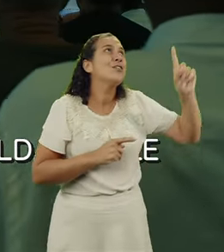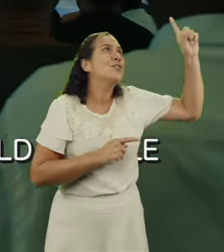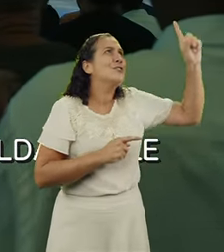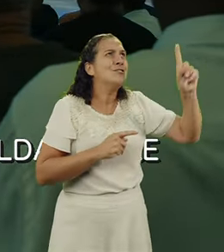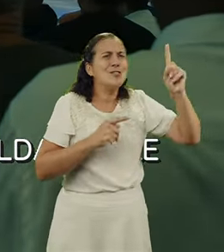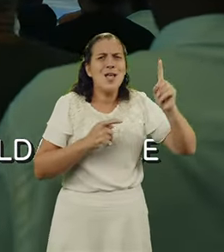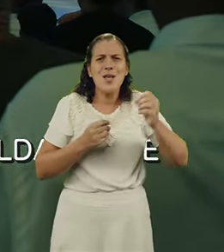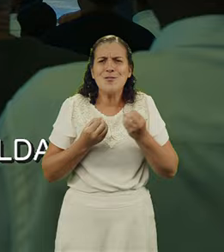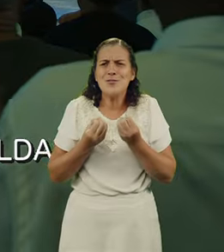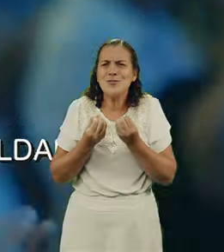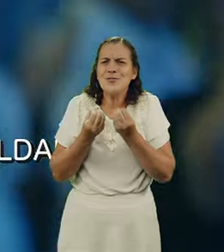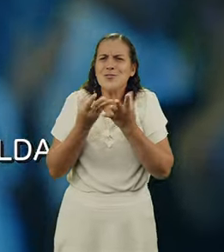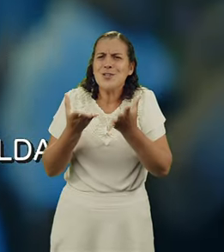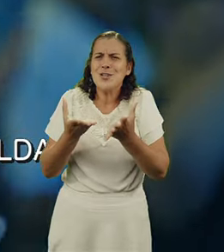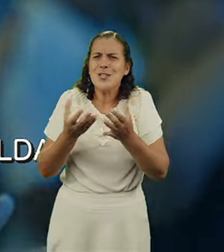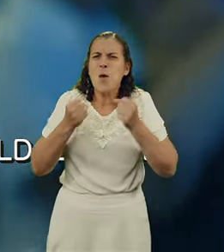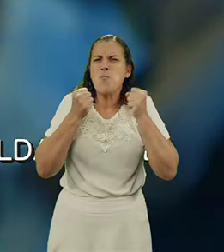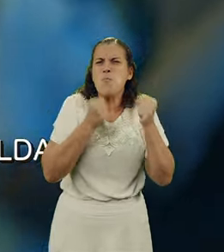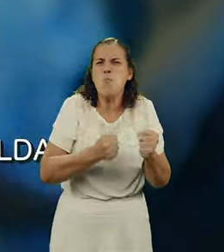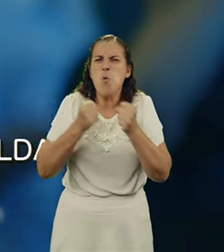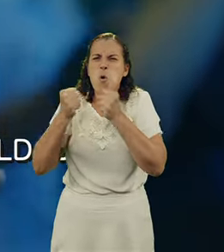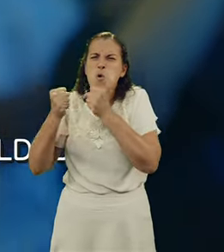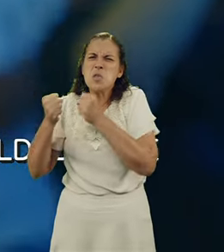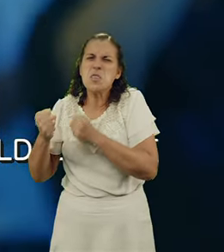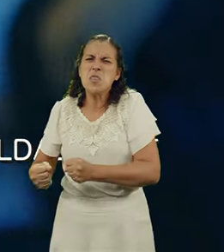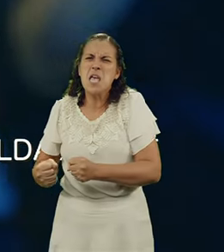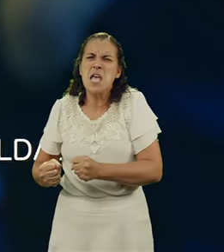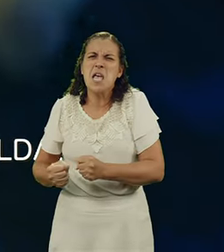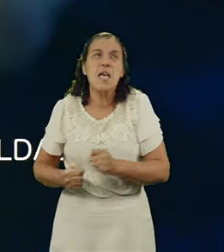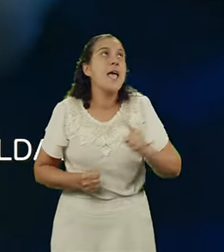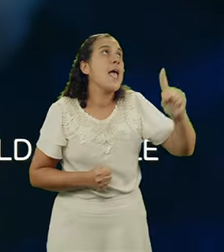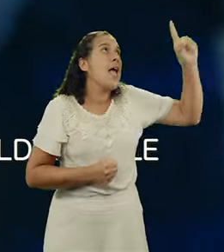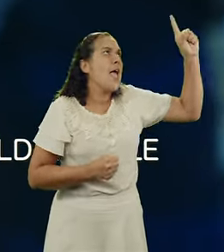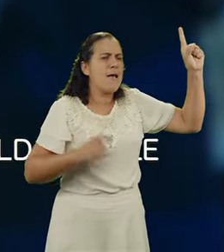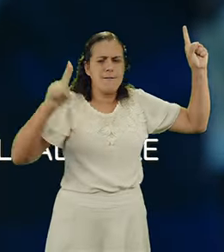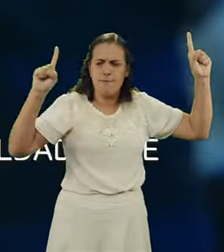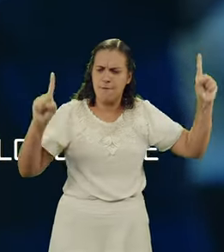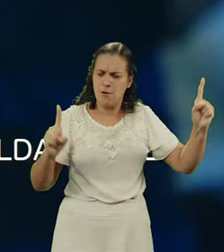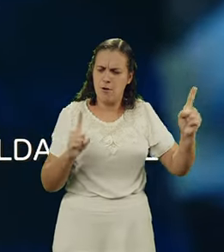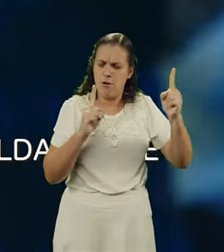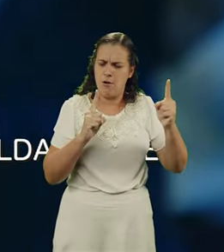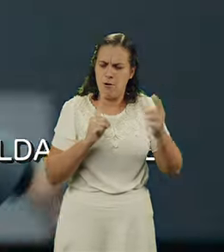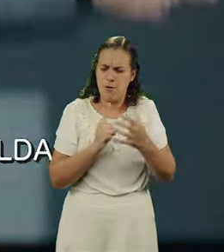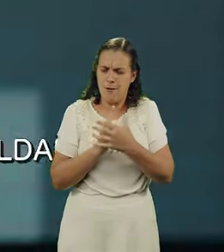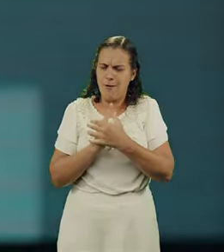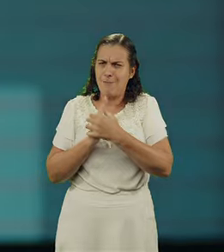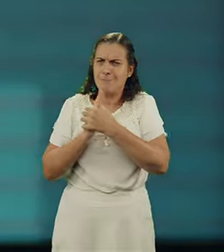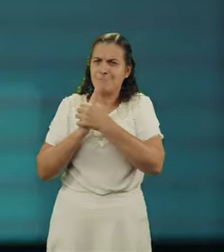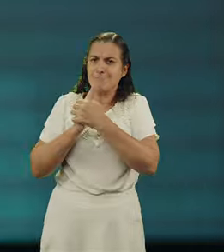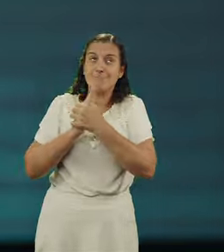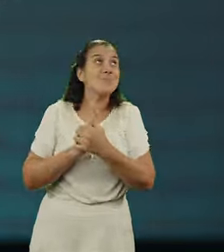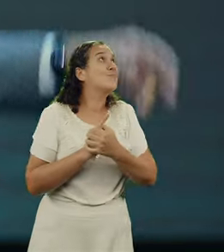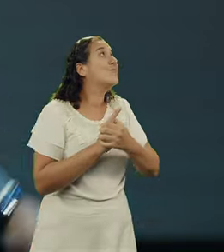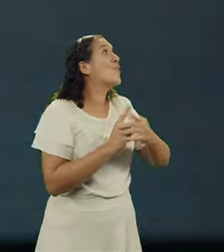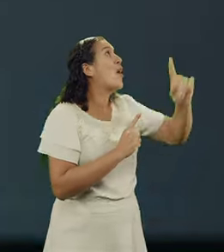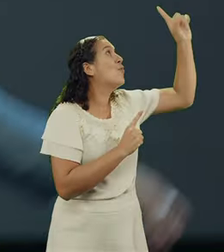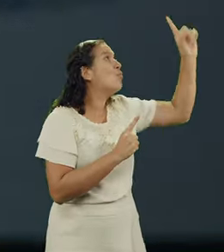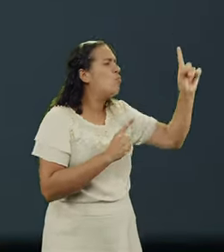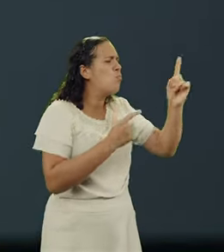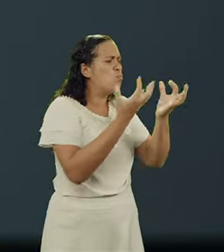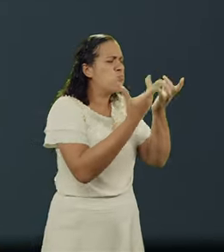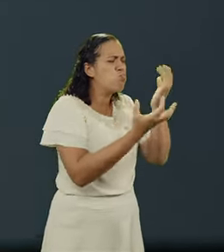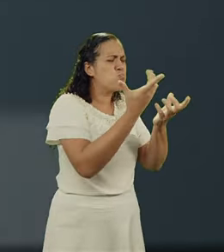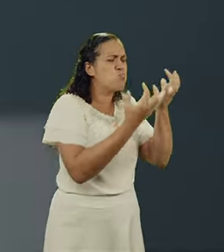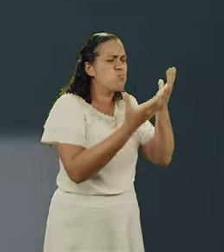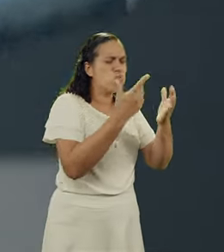deu humildade. Ele guardará teus pés. Vocês comigo, toca fogo. Levante